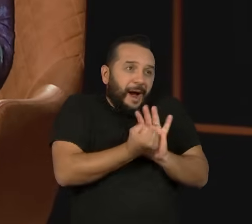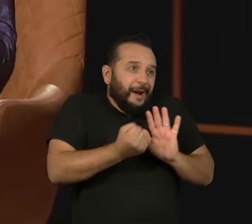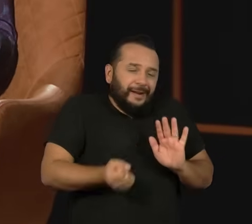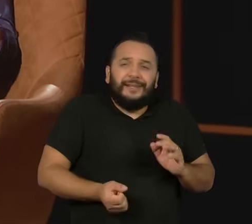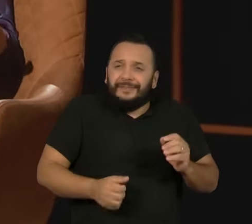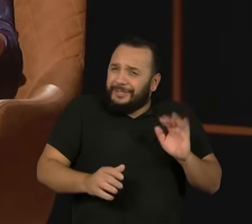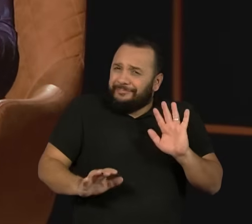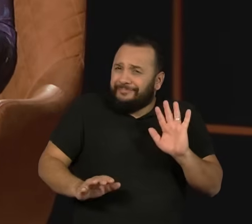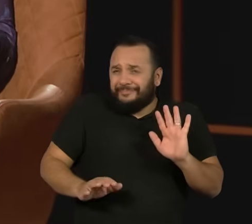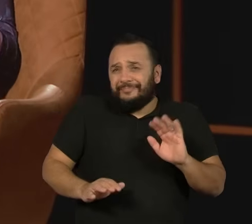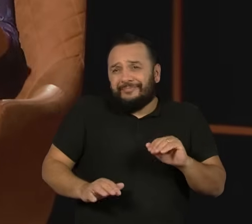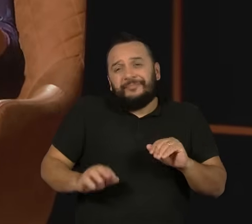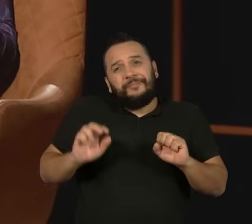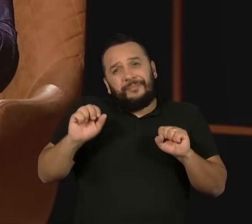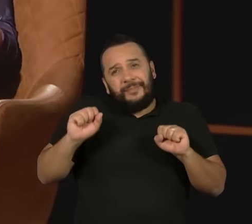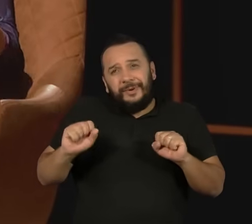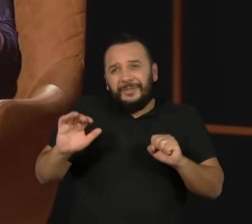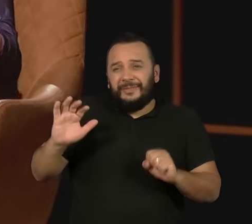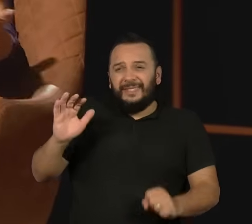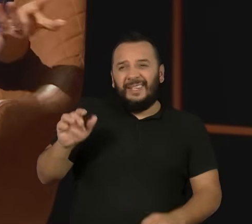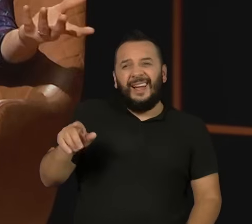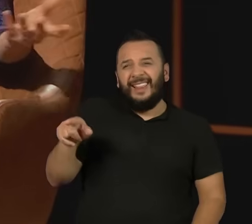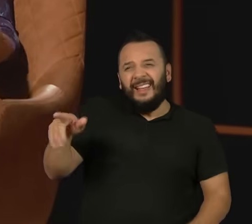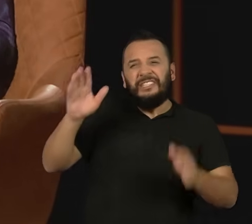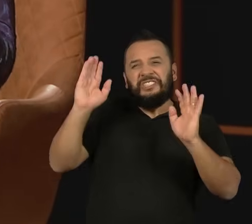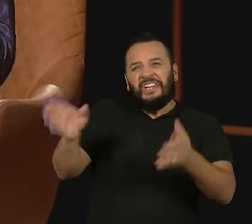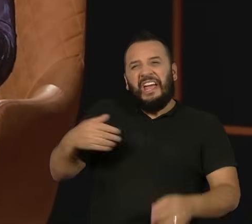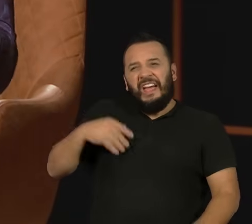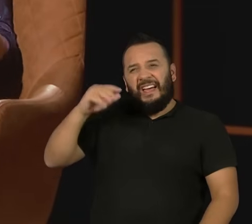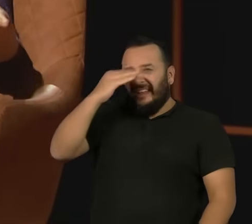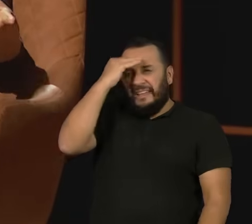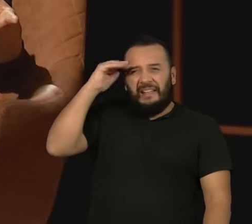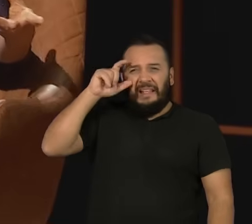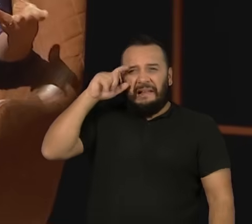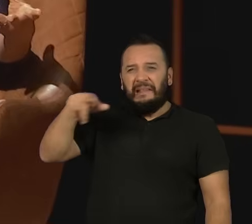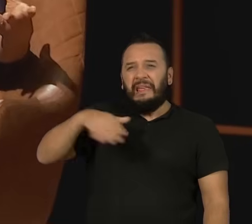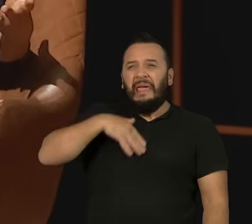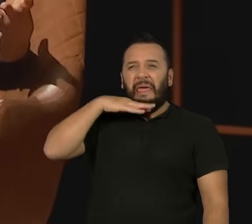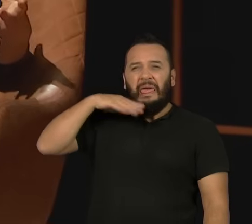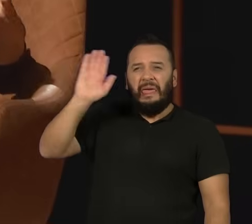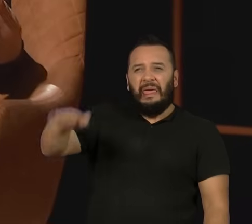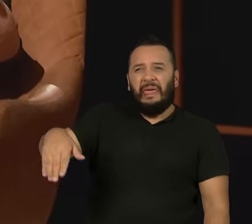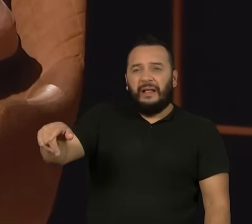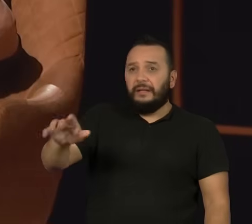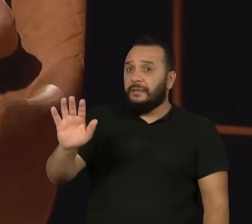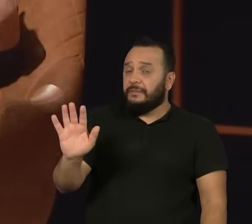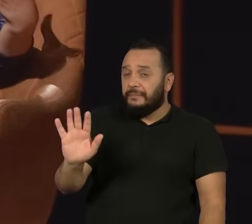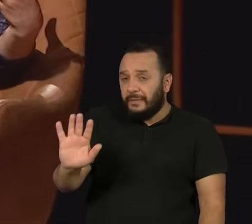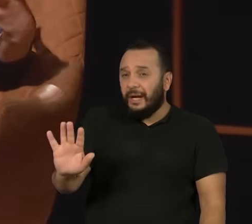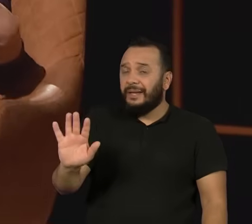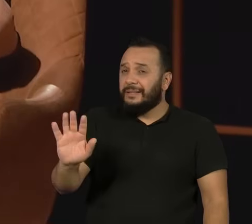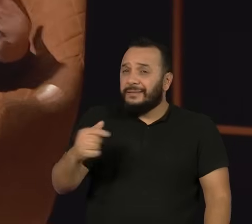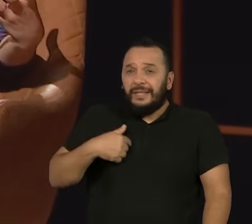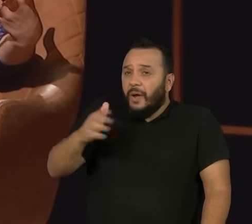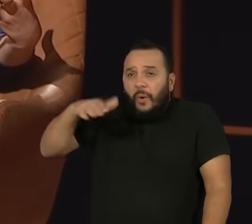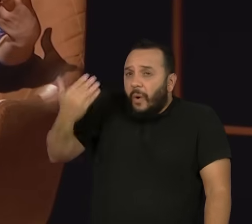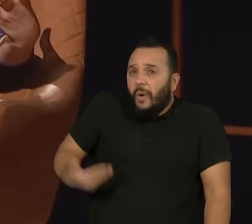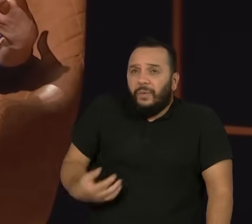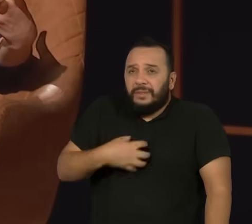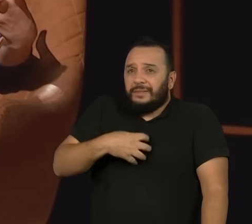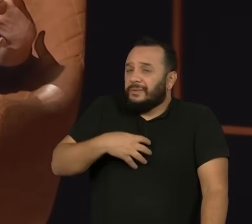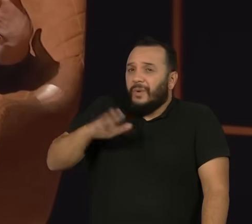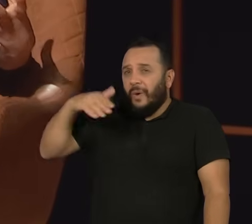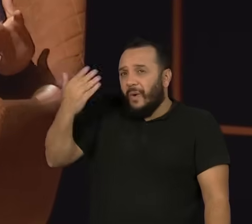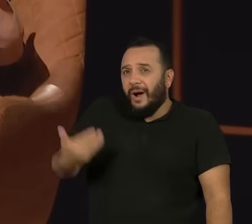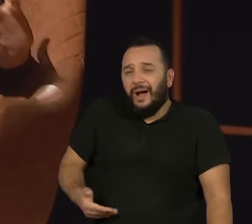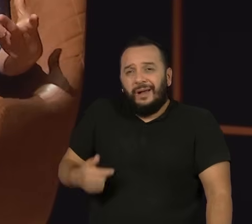que pode ser... porque... É tão pouco perto da honra, do privilégio